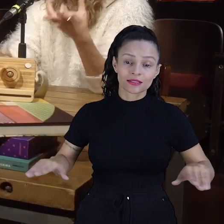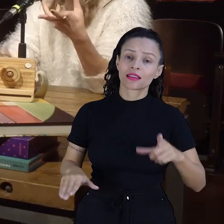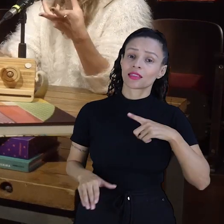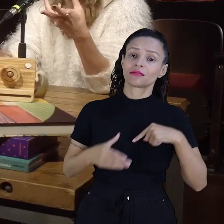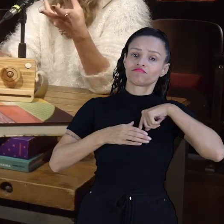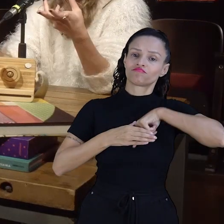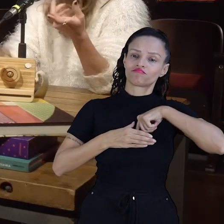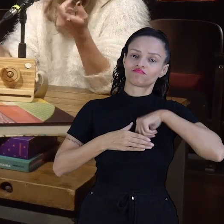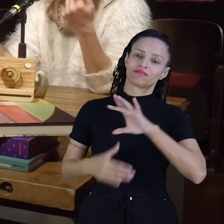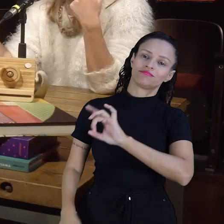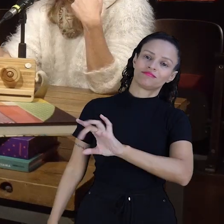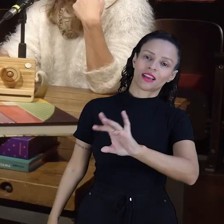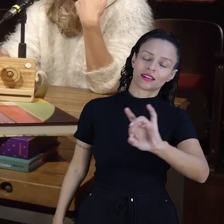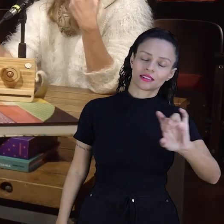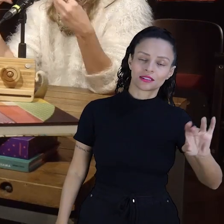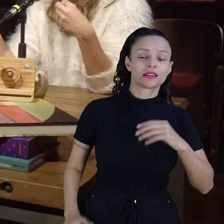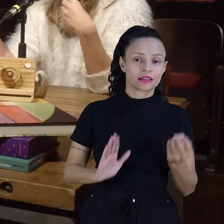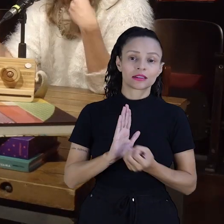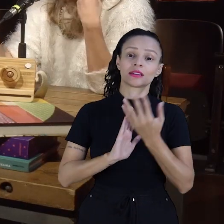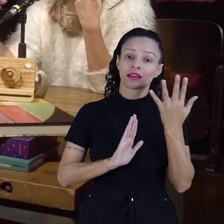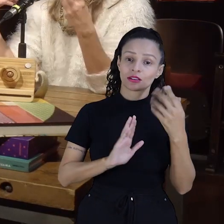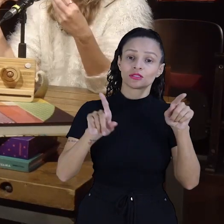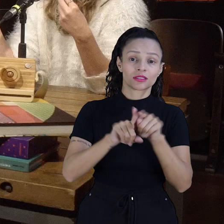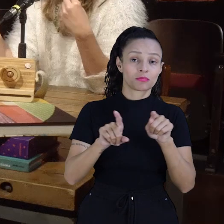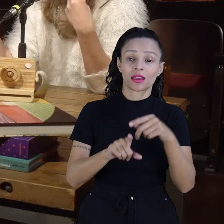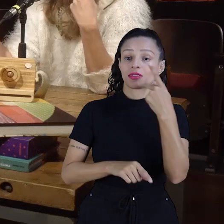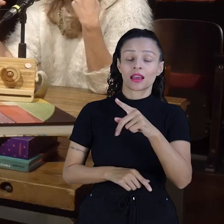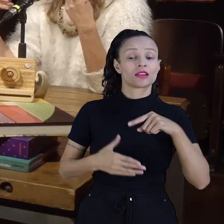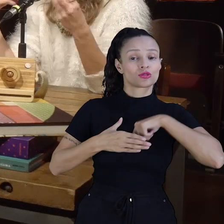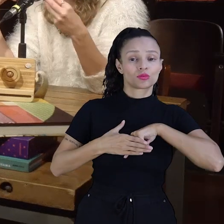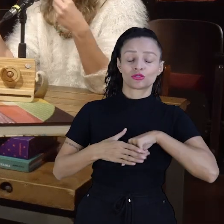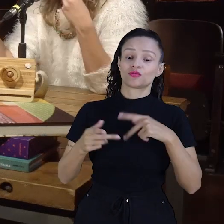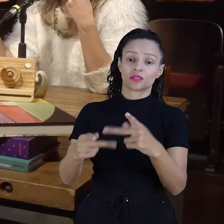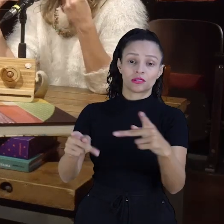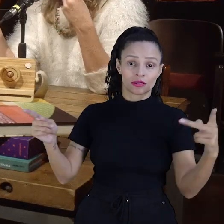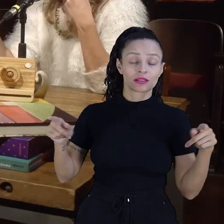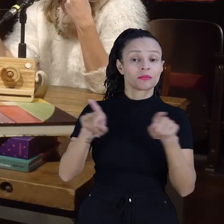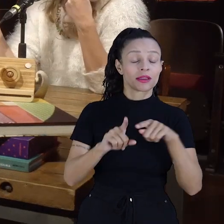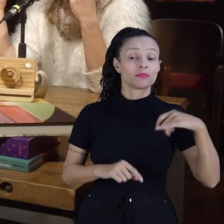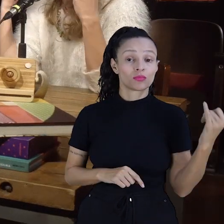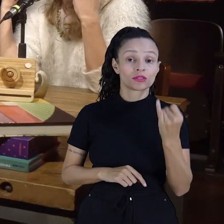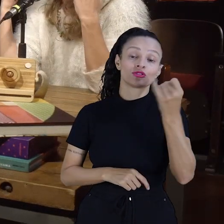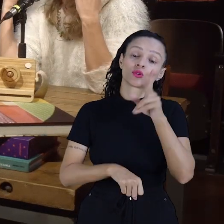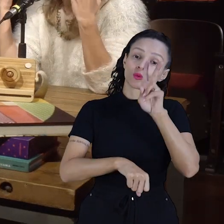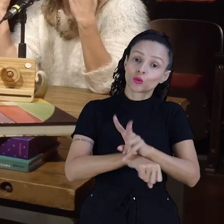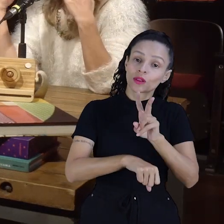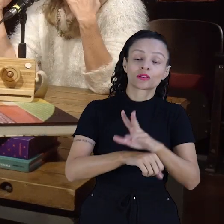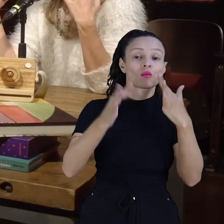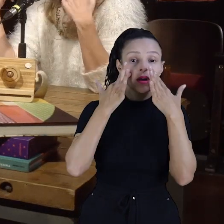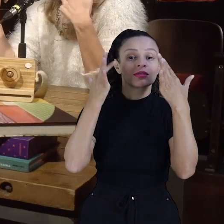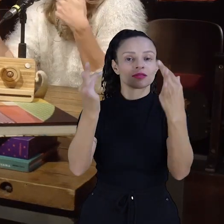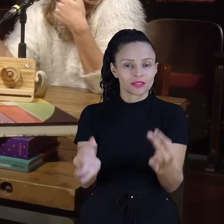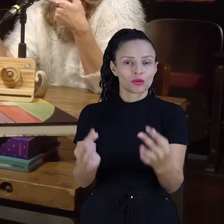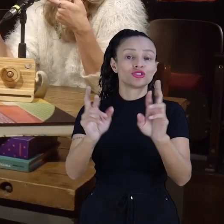a sua subjetividade, como está criando o seu próprio repertório de subjetividade, e como é importante a gente ter esse cuidado